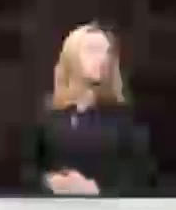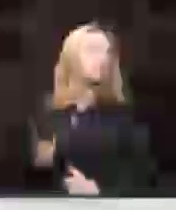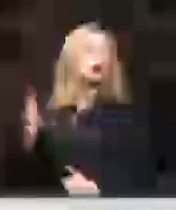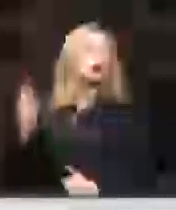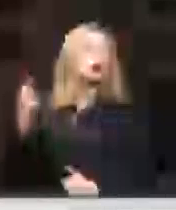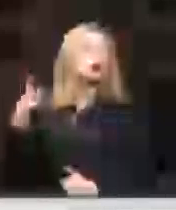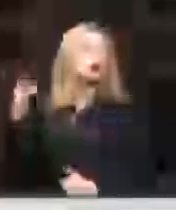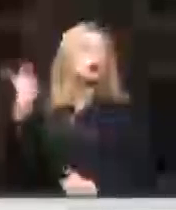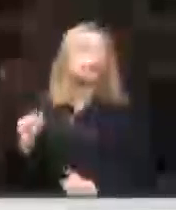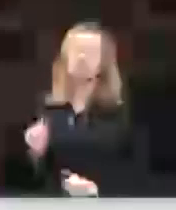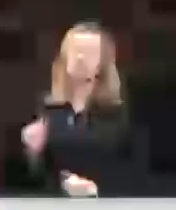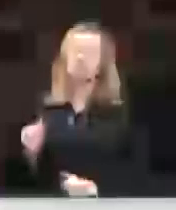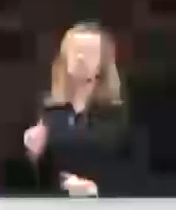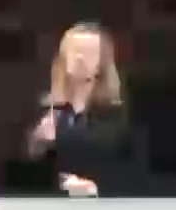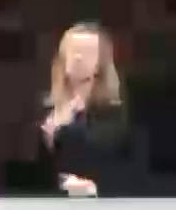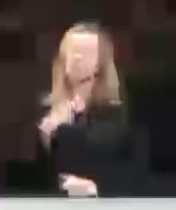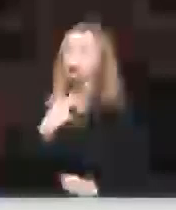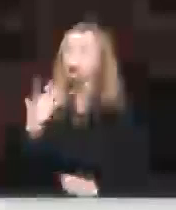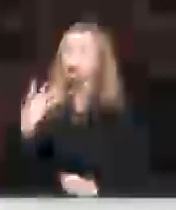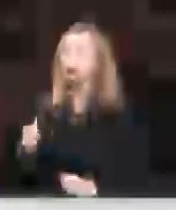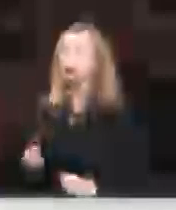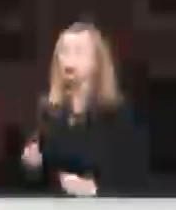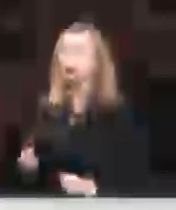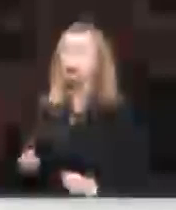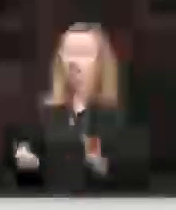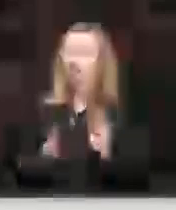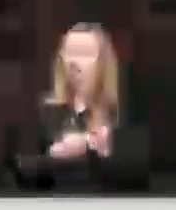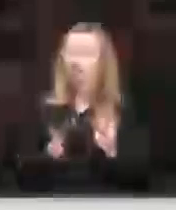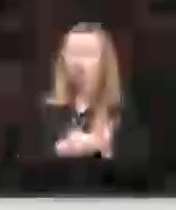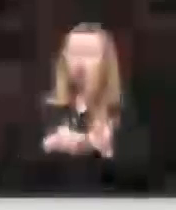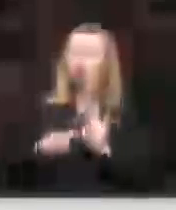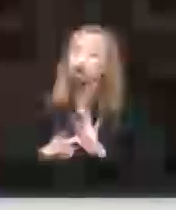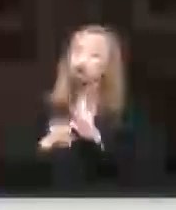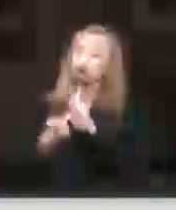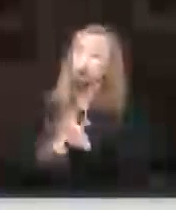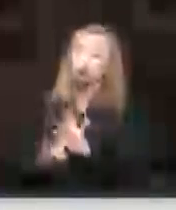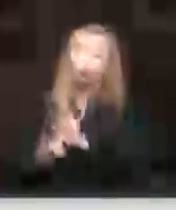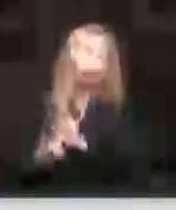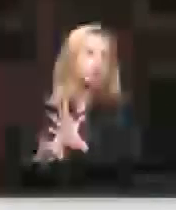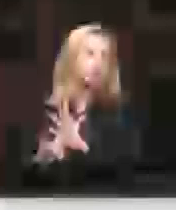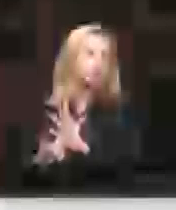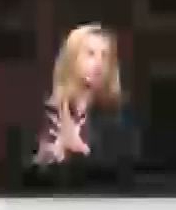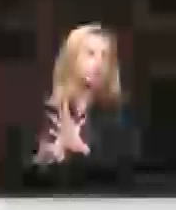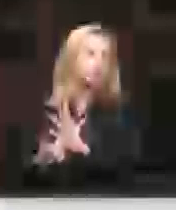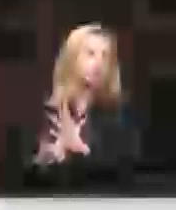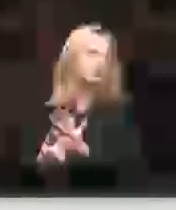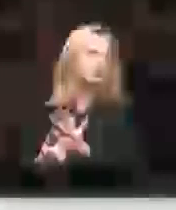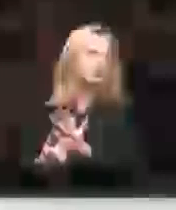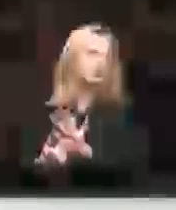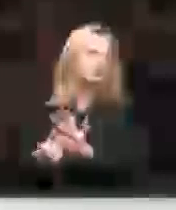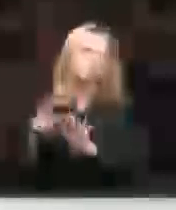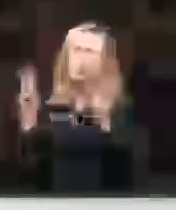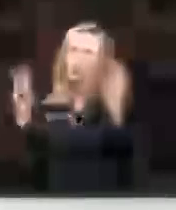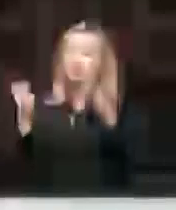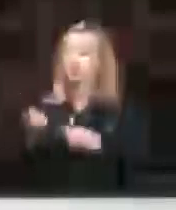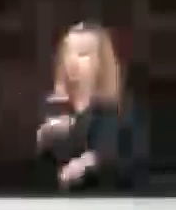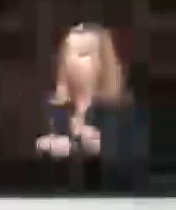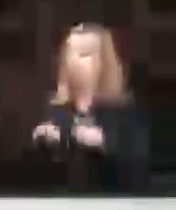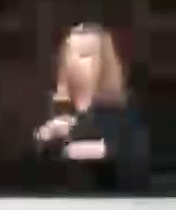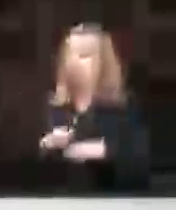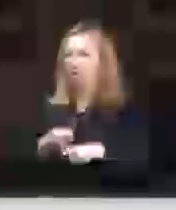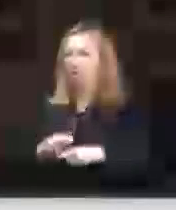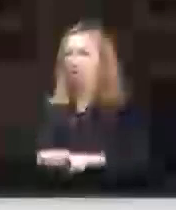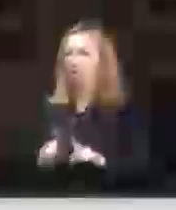insegurança, a turbulência e as propostas que estão sendo feitas para a economia.